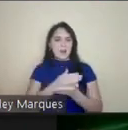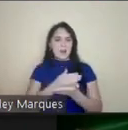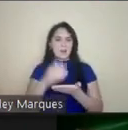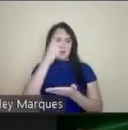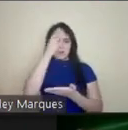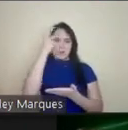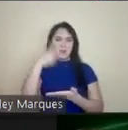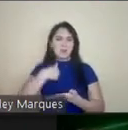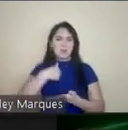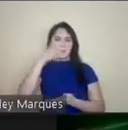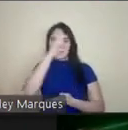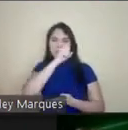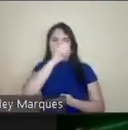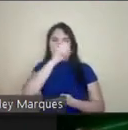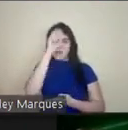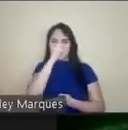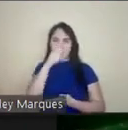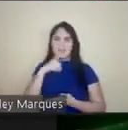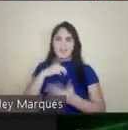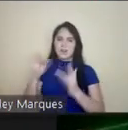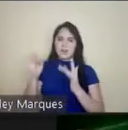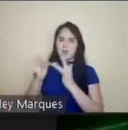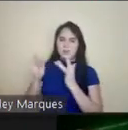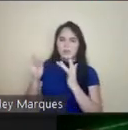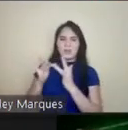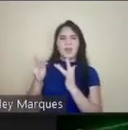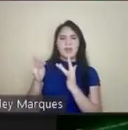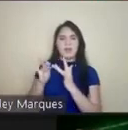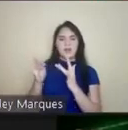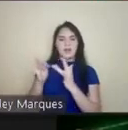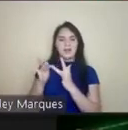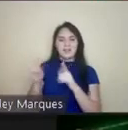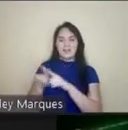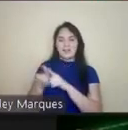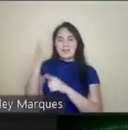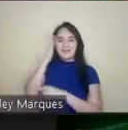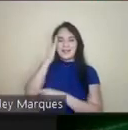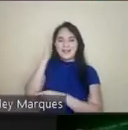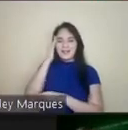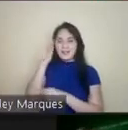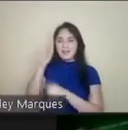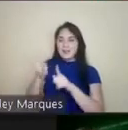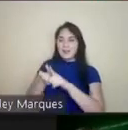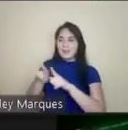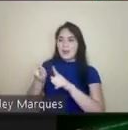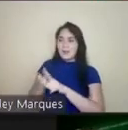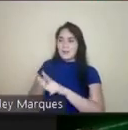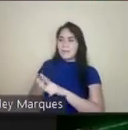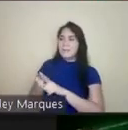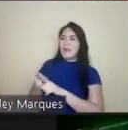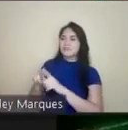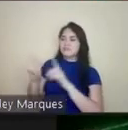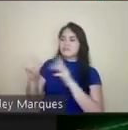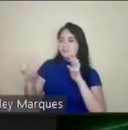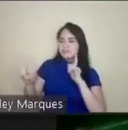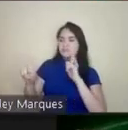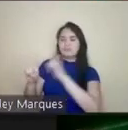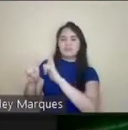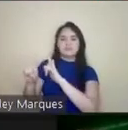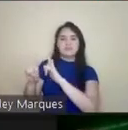a me aproximar e aprendi a entender e a admirar pelas ações. Então, eu